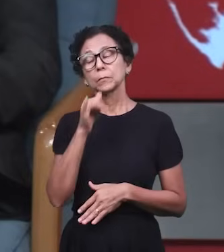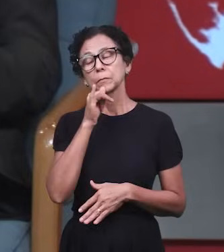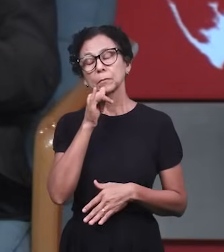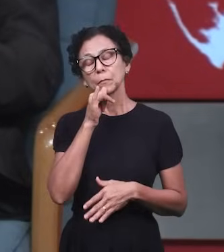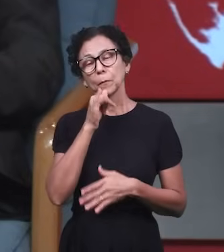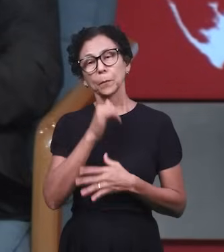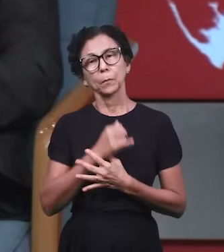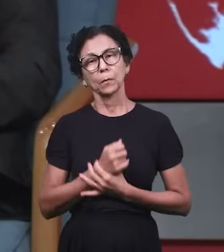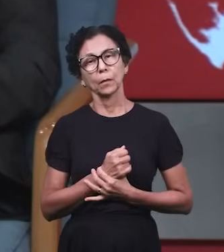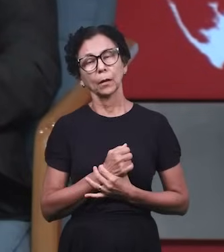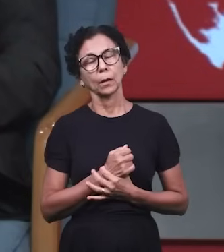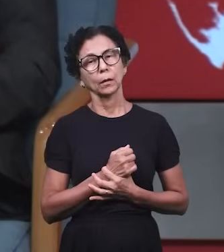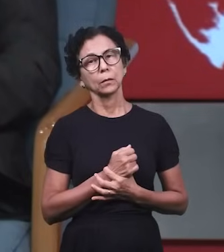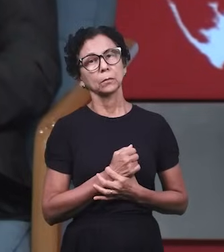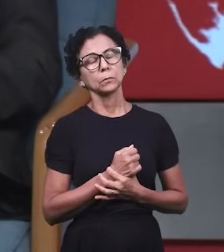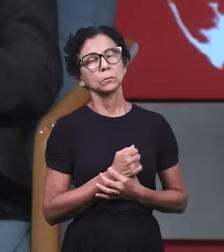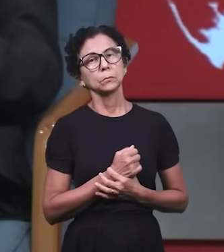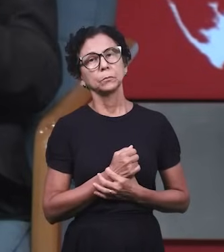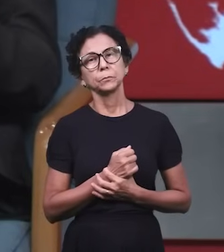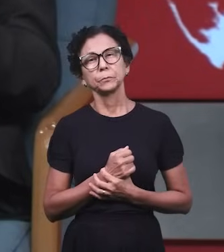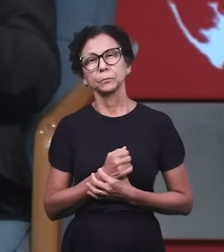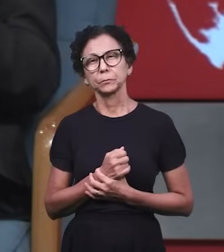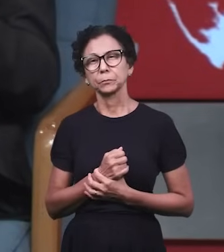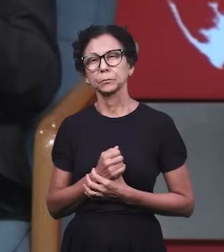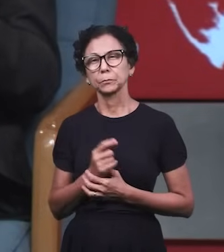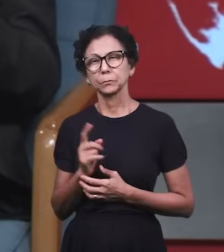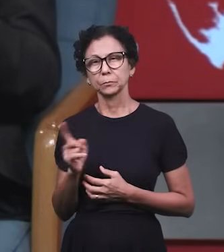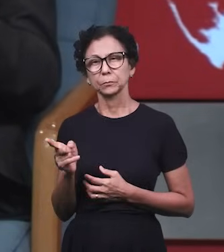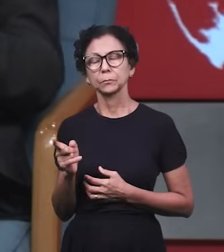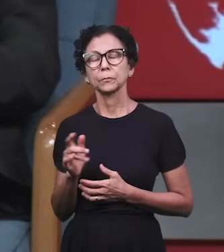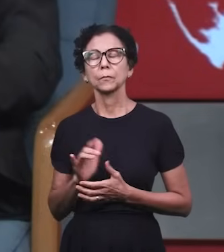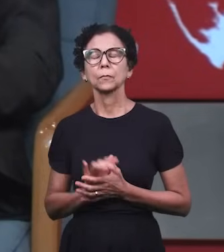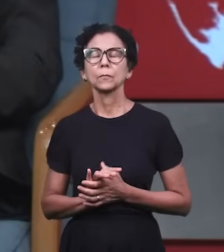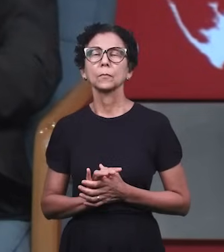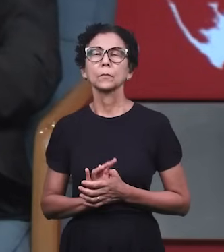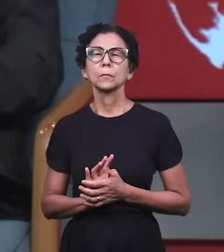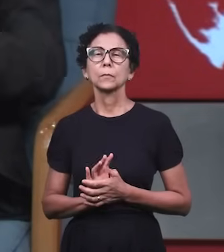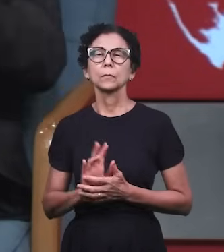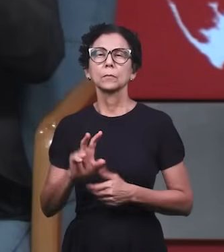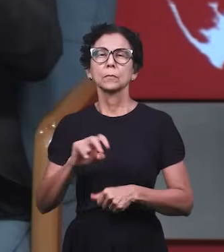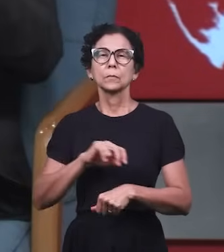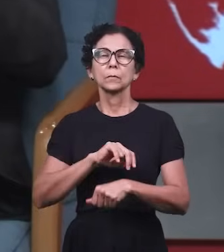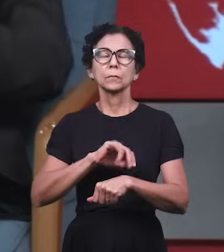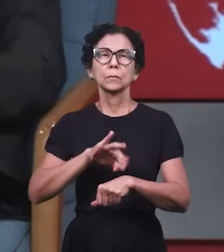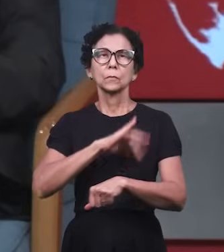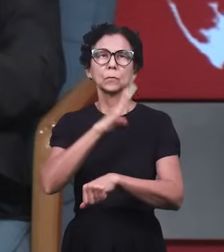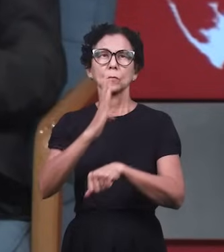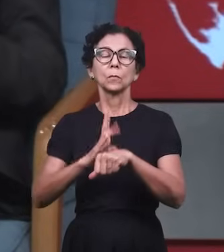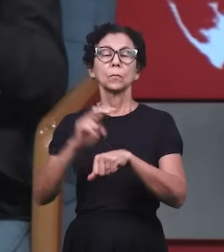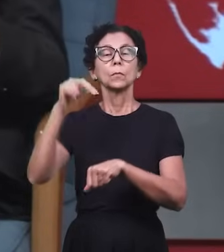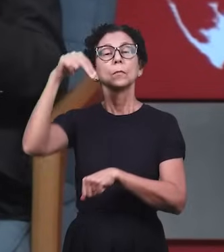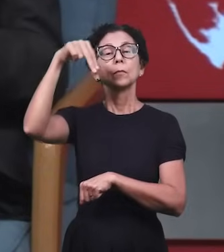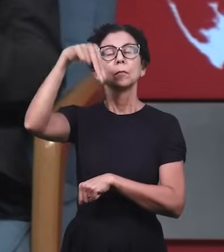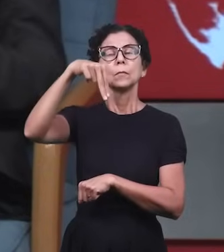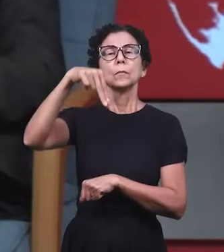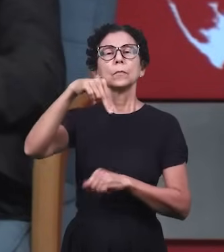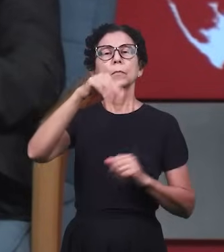momentos? Por exemplo, na tentação de Jesus, você poderia perguntar, mas